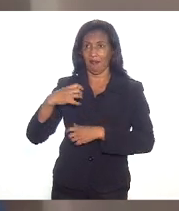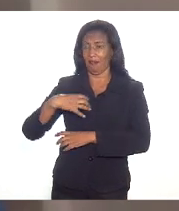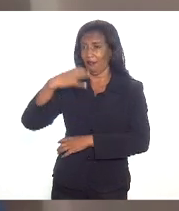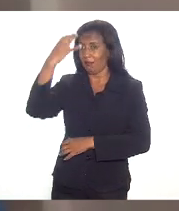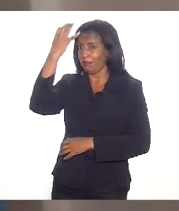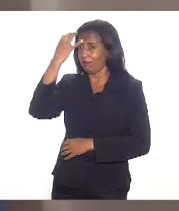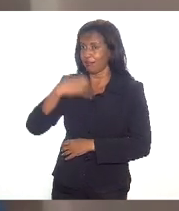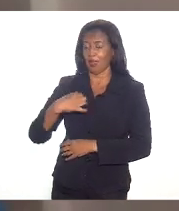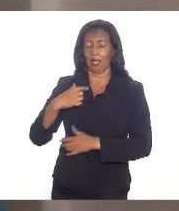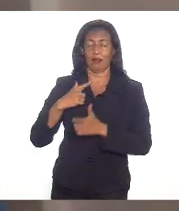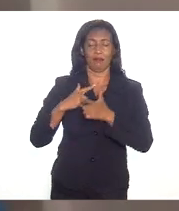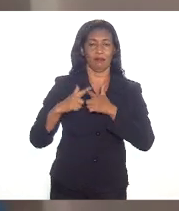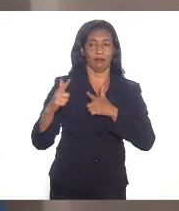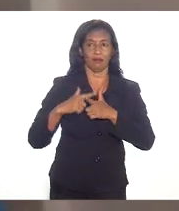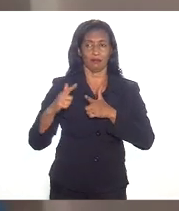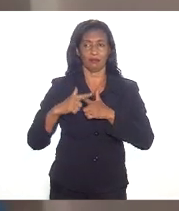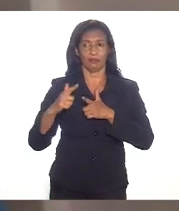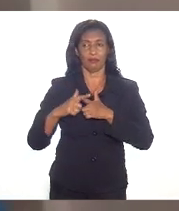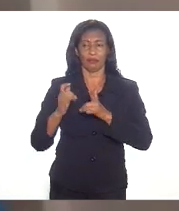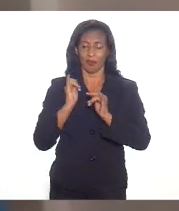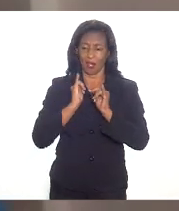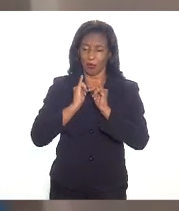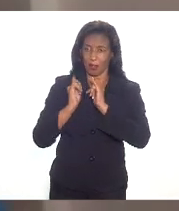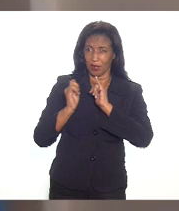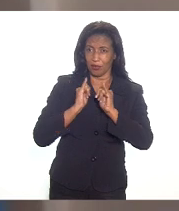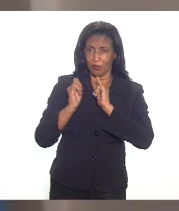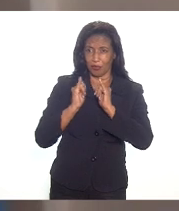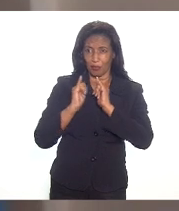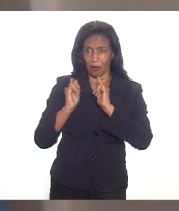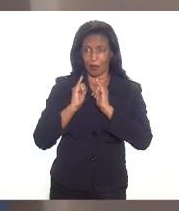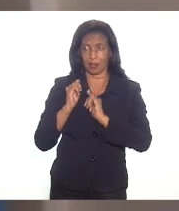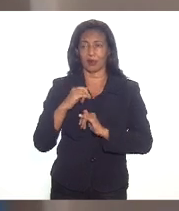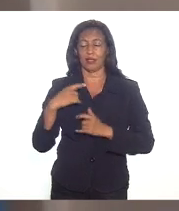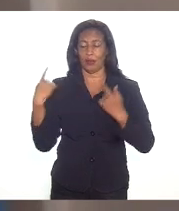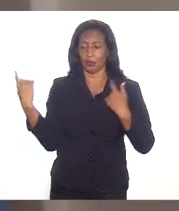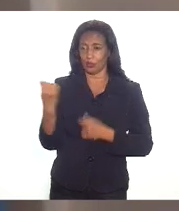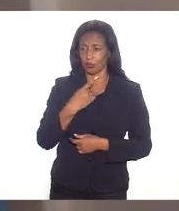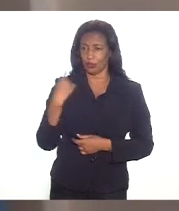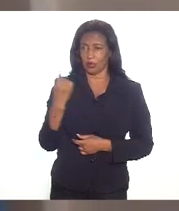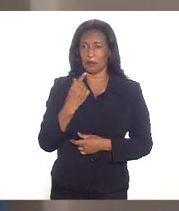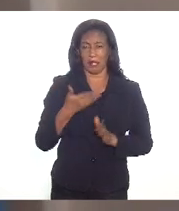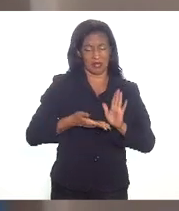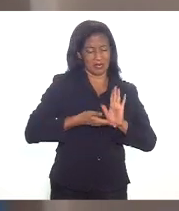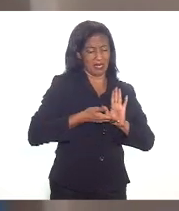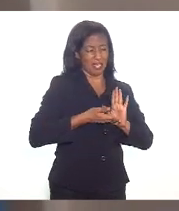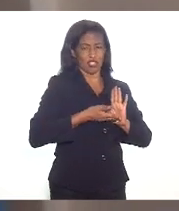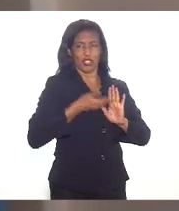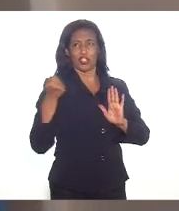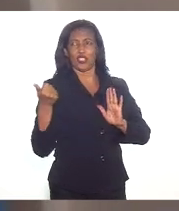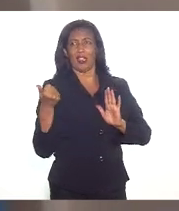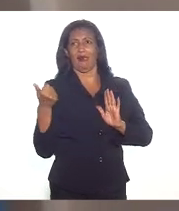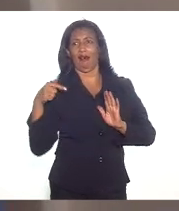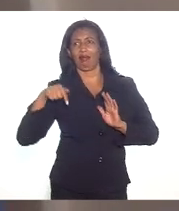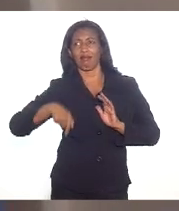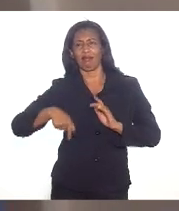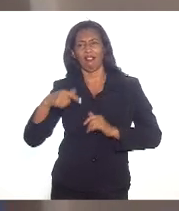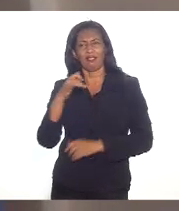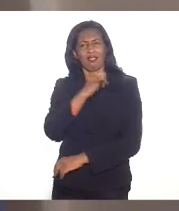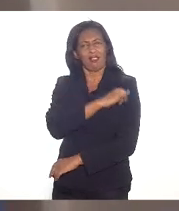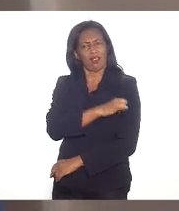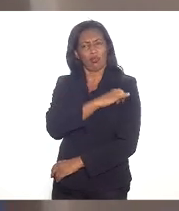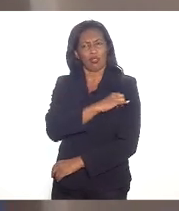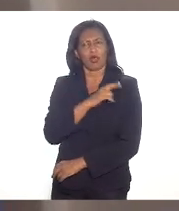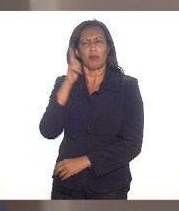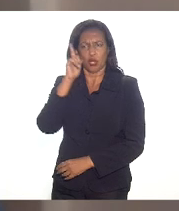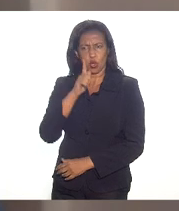de receita. Então, é uma maluquice completa querendo tirar os royalties do estado do Rio de Janeiro. A gente tem conseguido manter isso com a